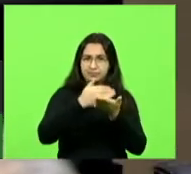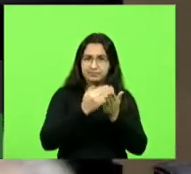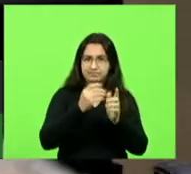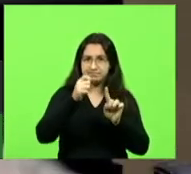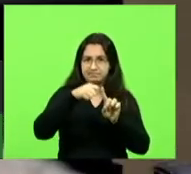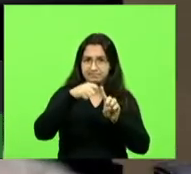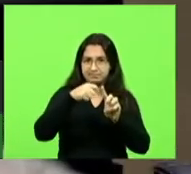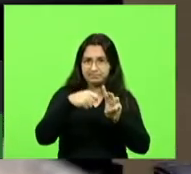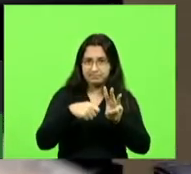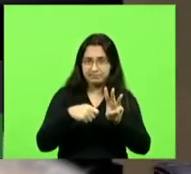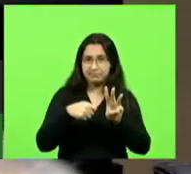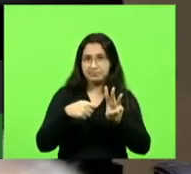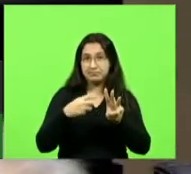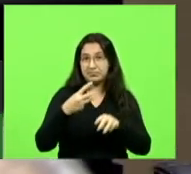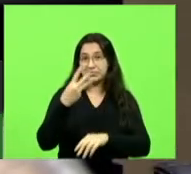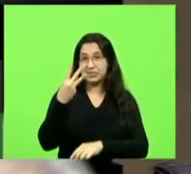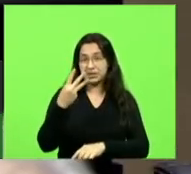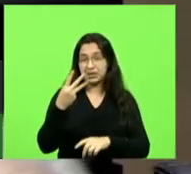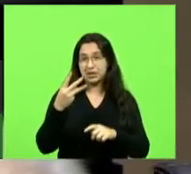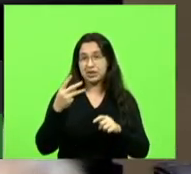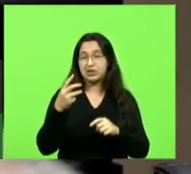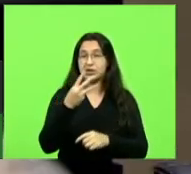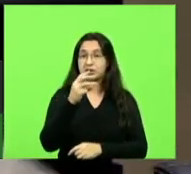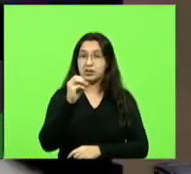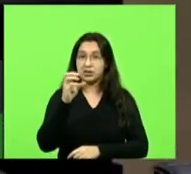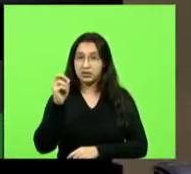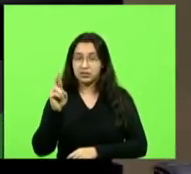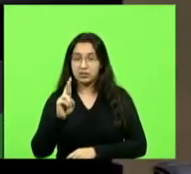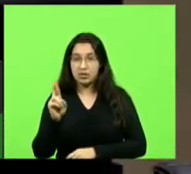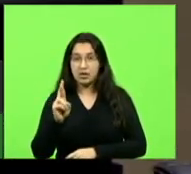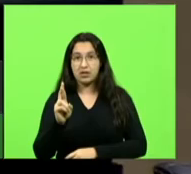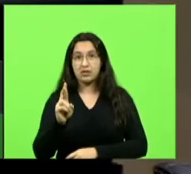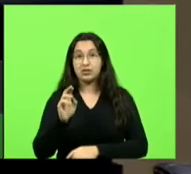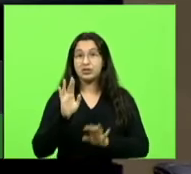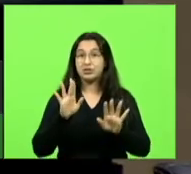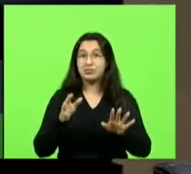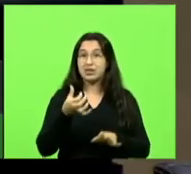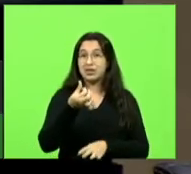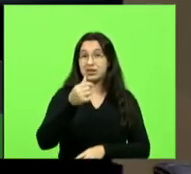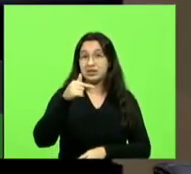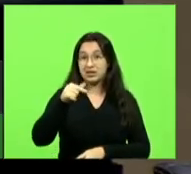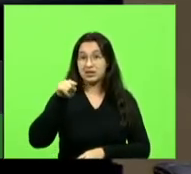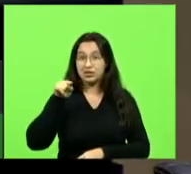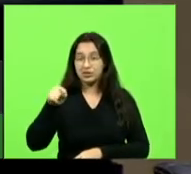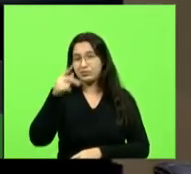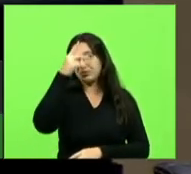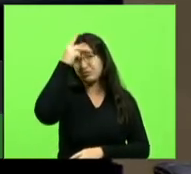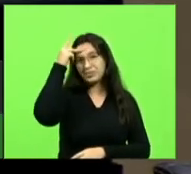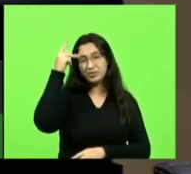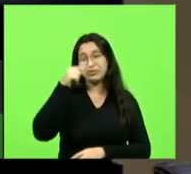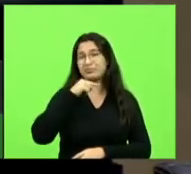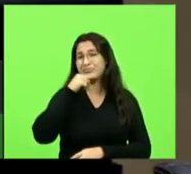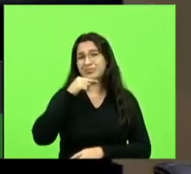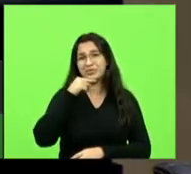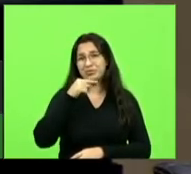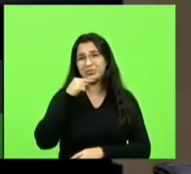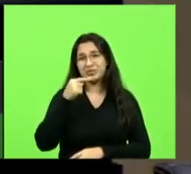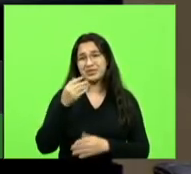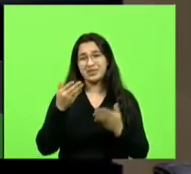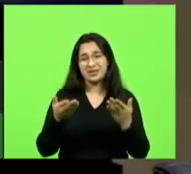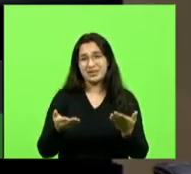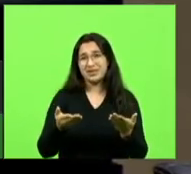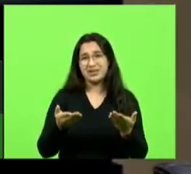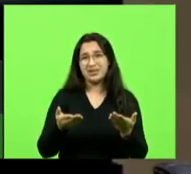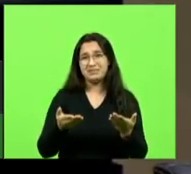o que falou a deputada Luciane, que talvez 67 mil pessoas não seja o público total